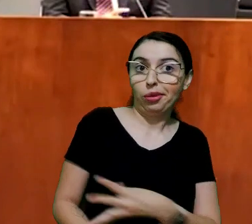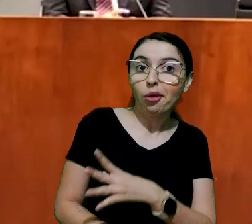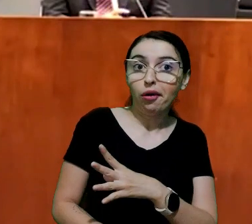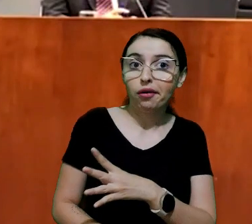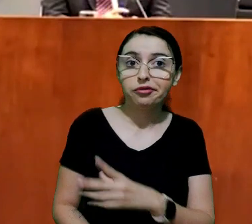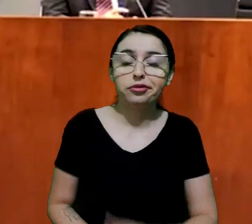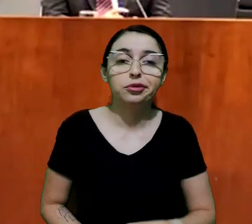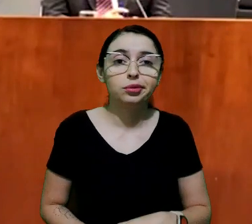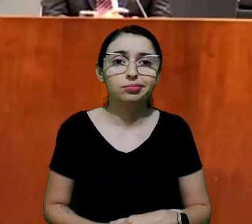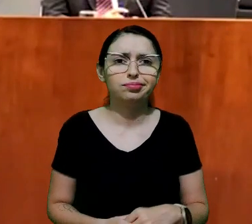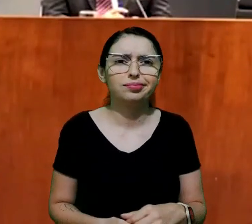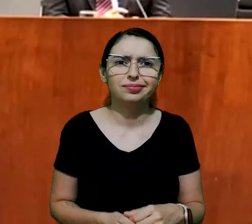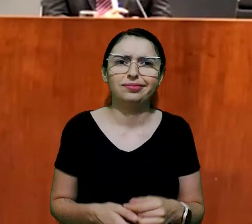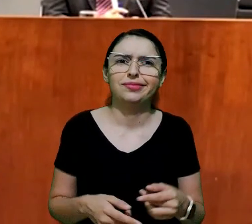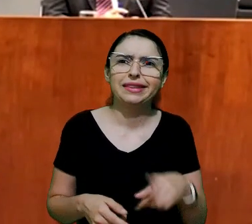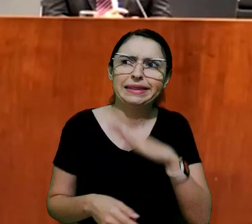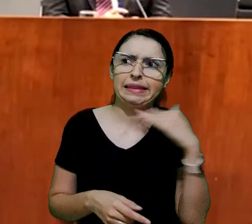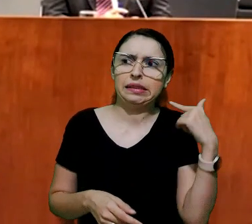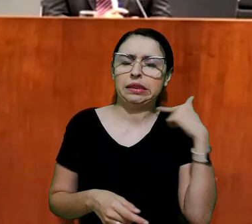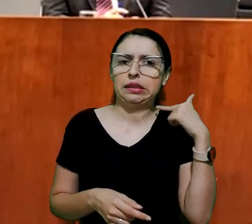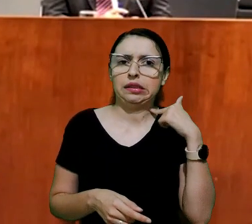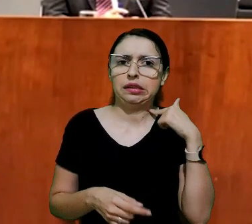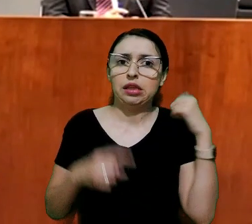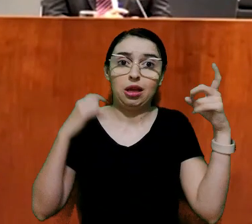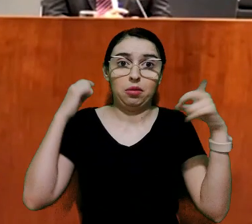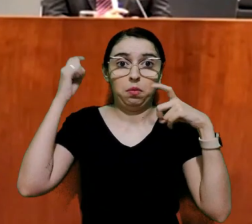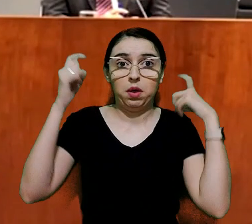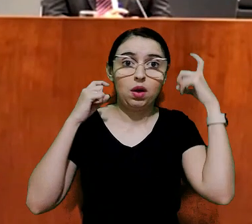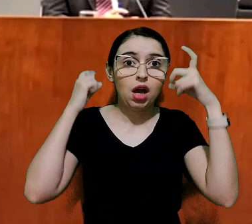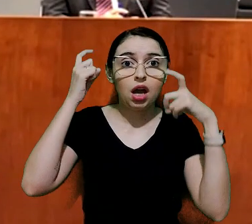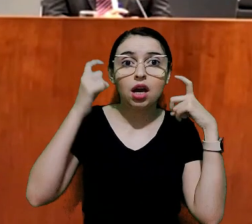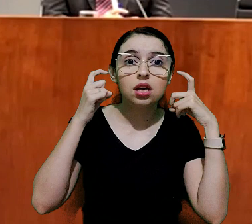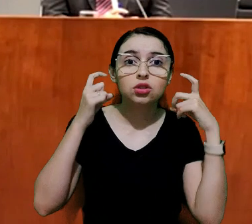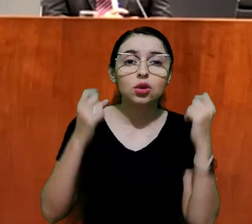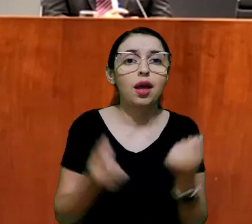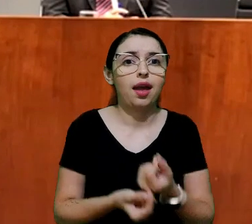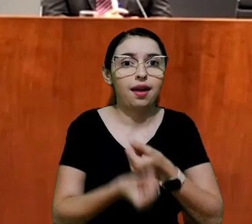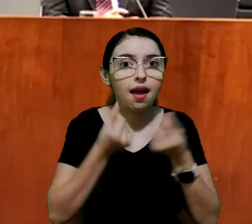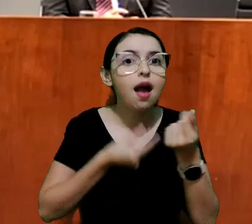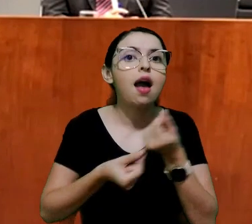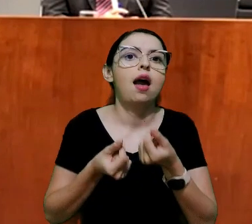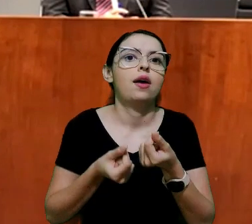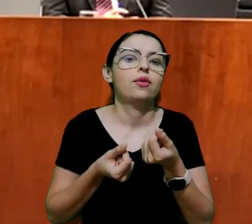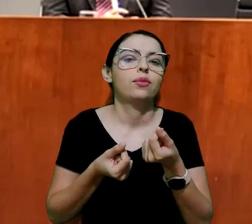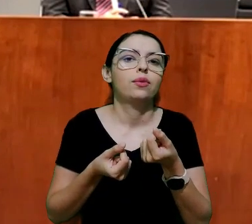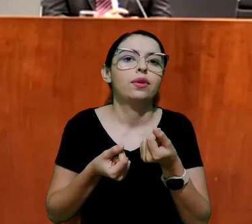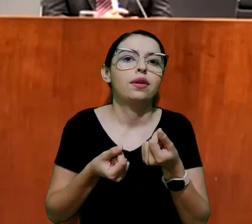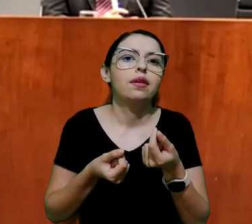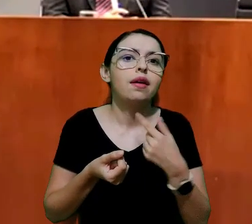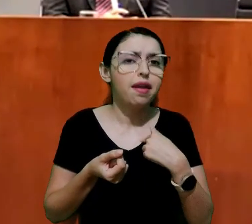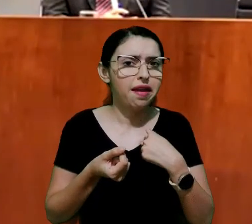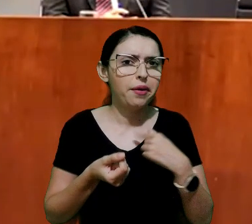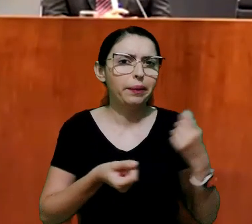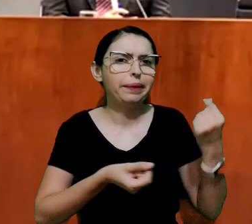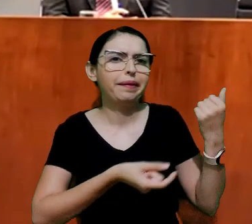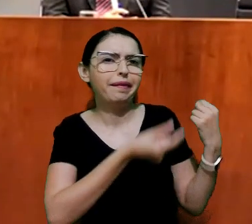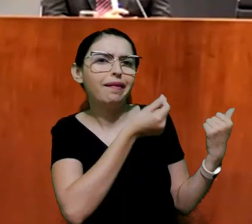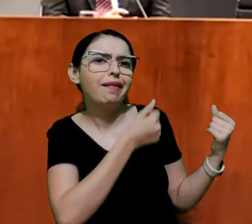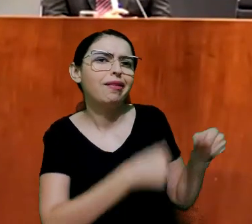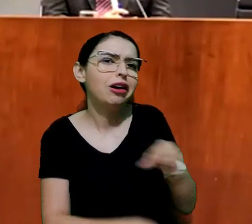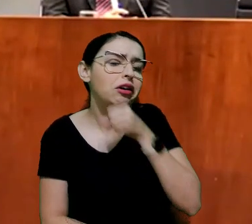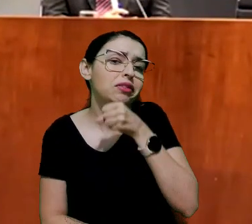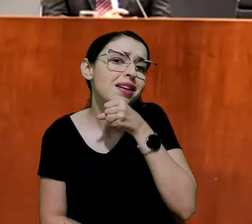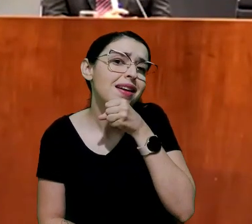uma ponta de faca no pescoço, porque ser moderno custa muito caro. Eu sou já antiga, para não correr o risco de